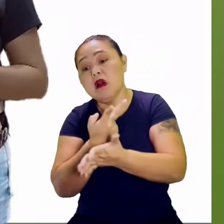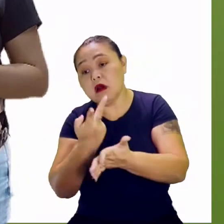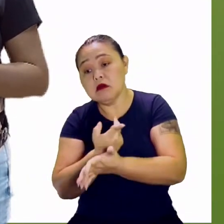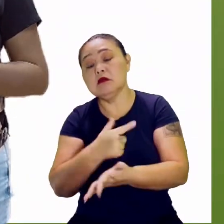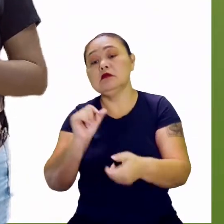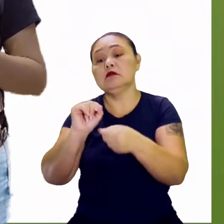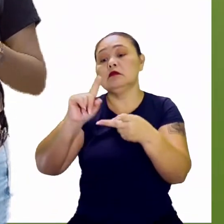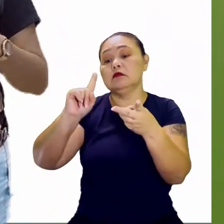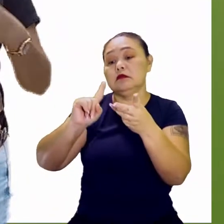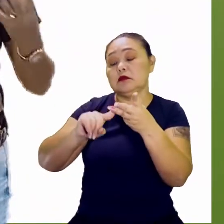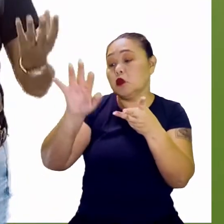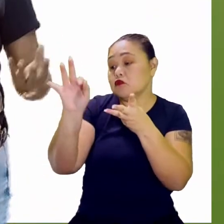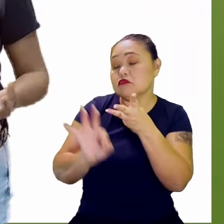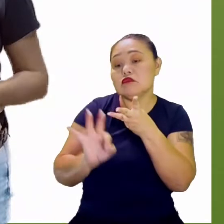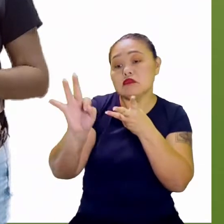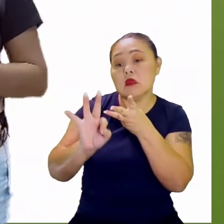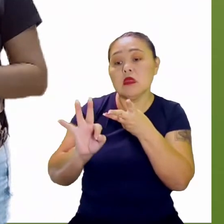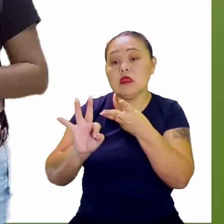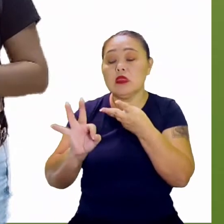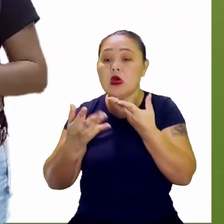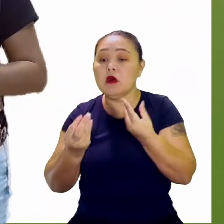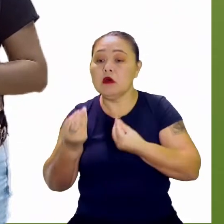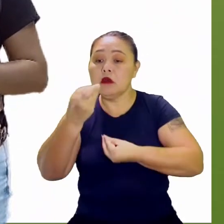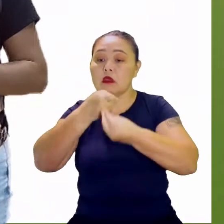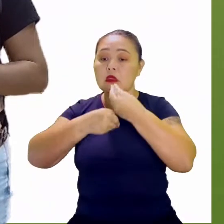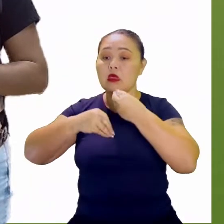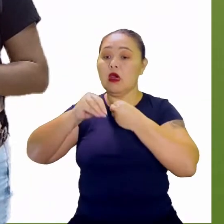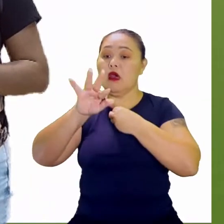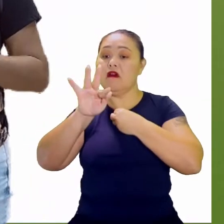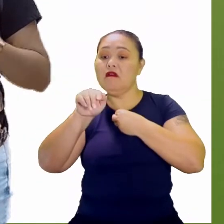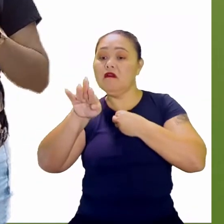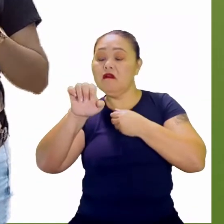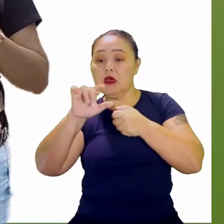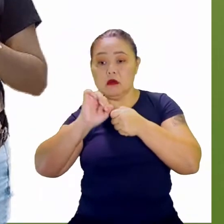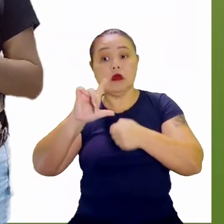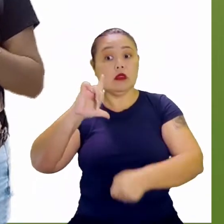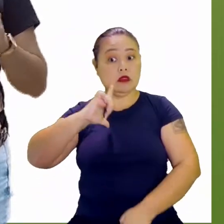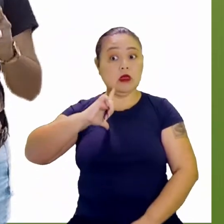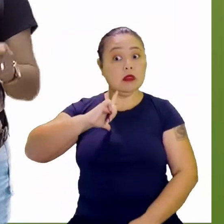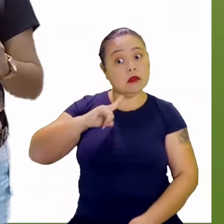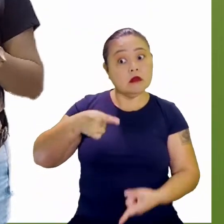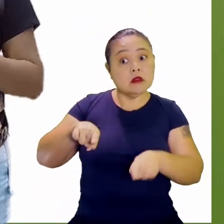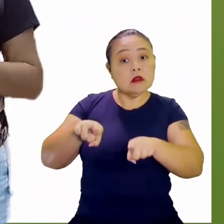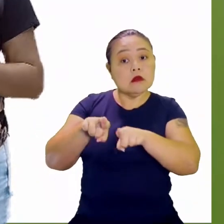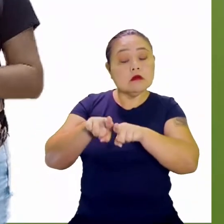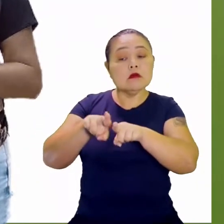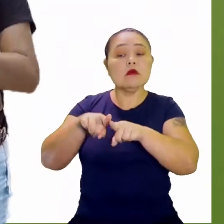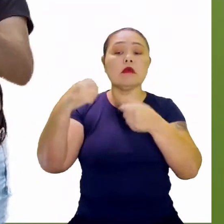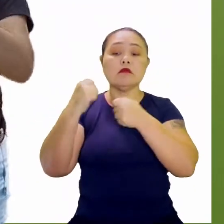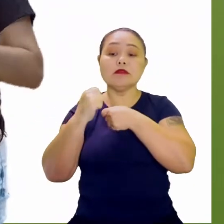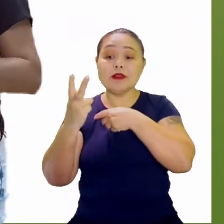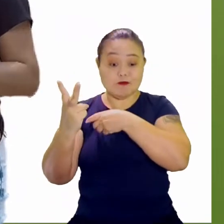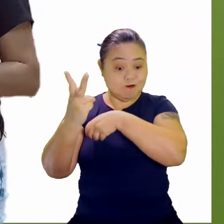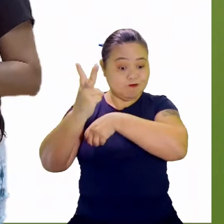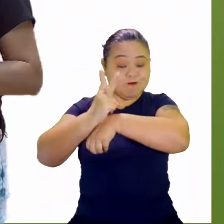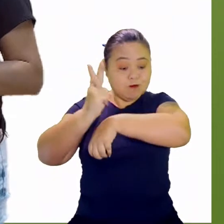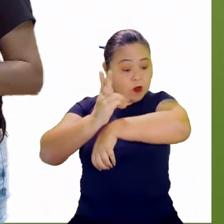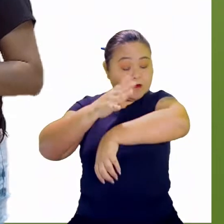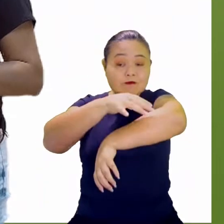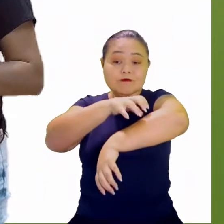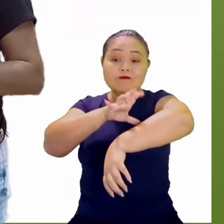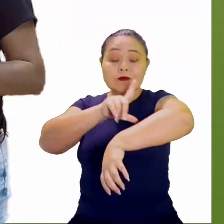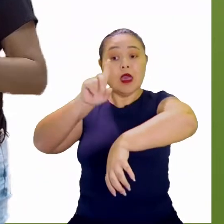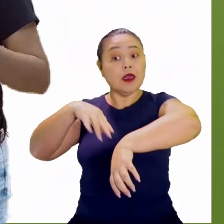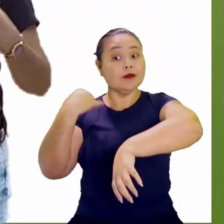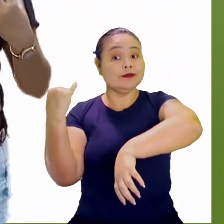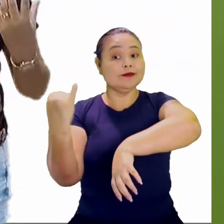outra. O percentual de fibras que você vai ter também, mas a gente precisa preservar o nosso músculo porque ele tem uma função